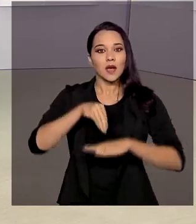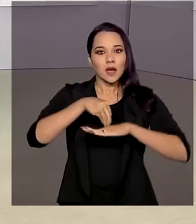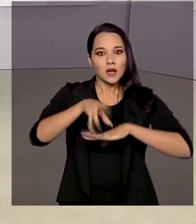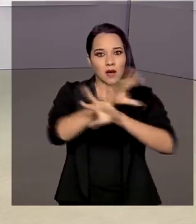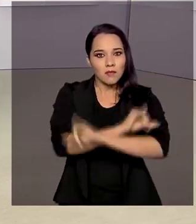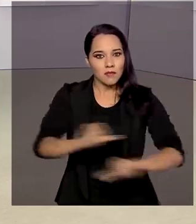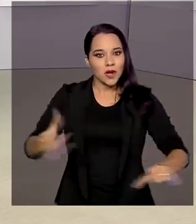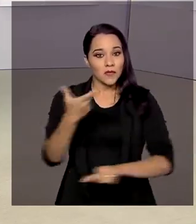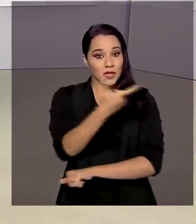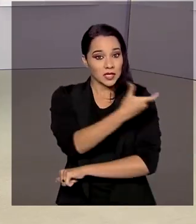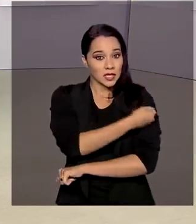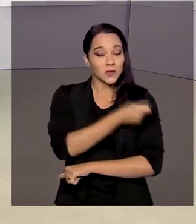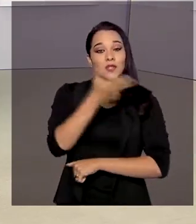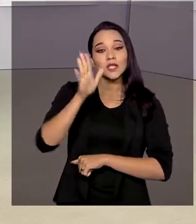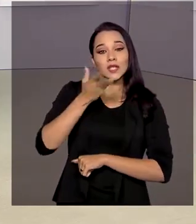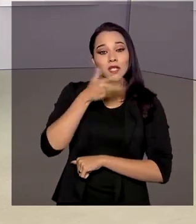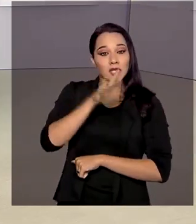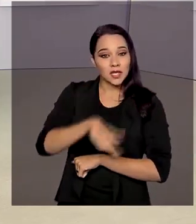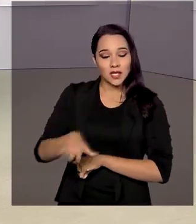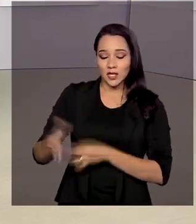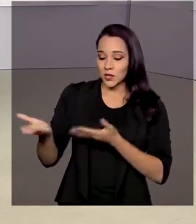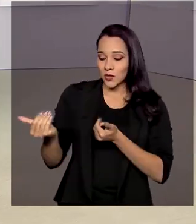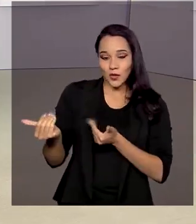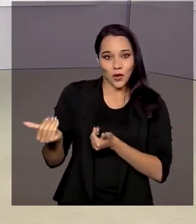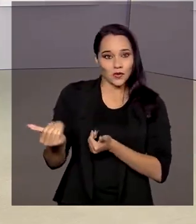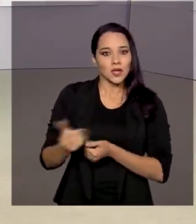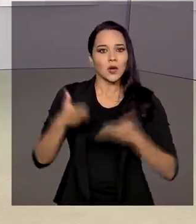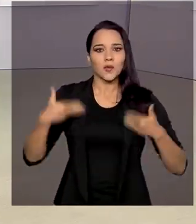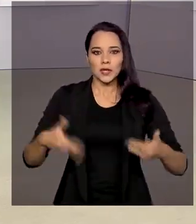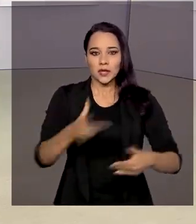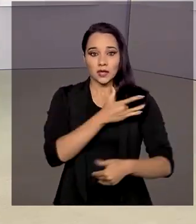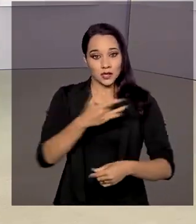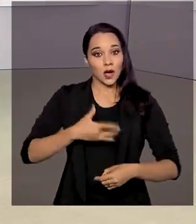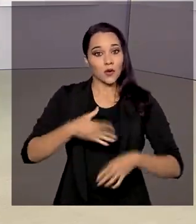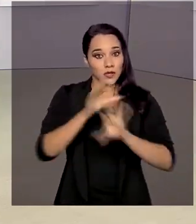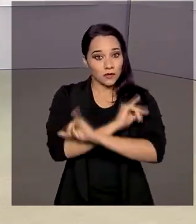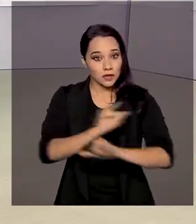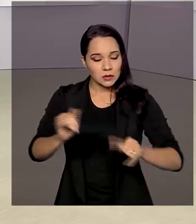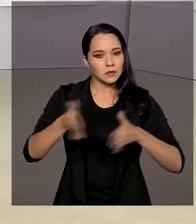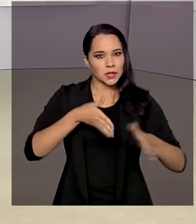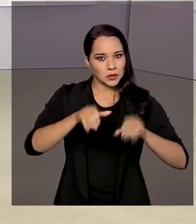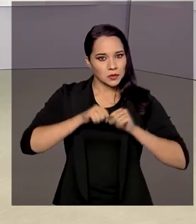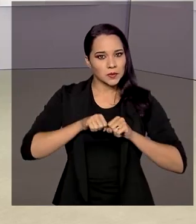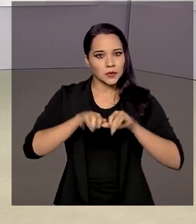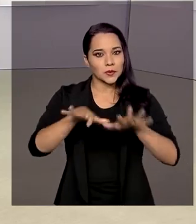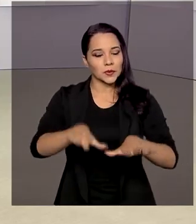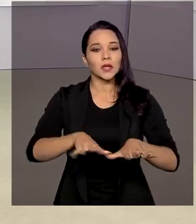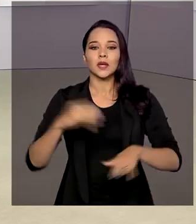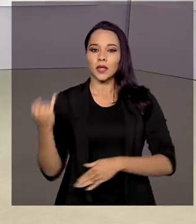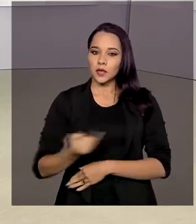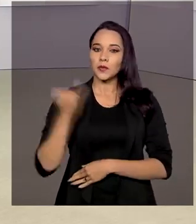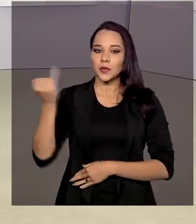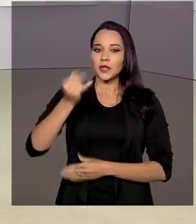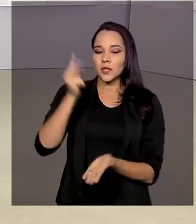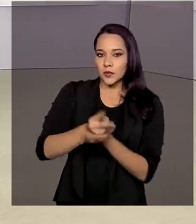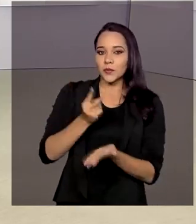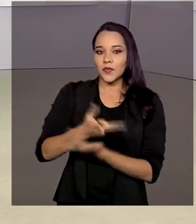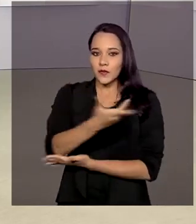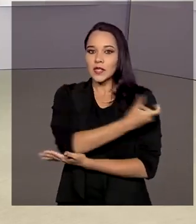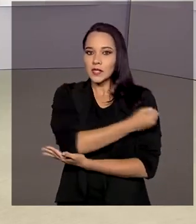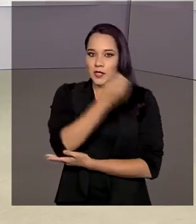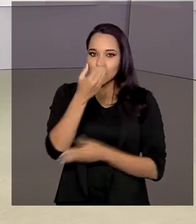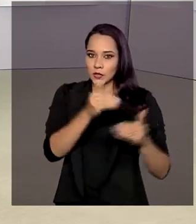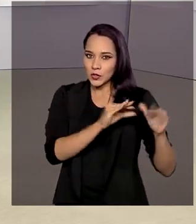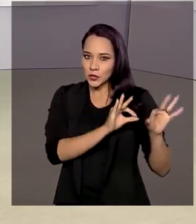de vacinação de crianças e adolescentes. O Ministério da Saúde alerta que mesmo neste período de pandemia, é importante manter as vacinas em